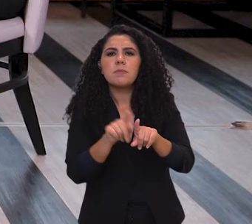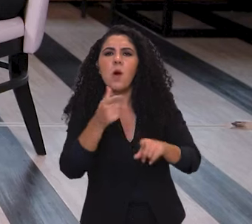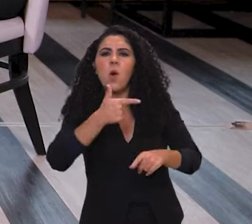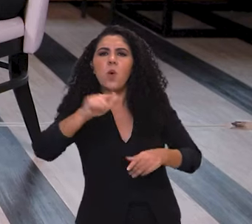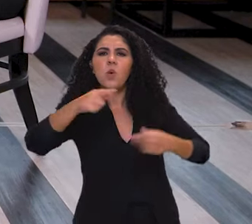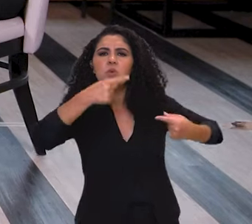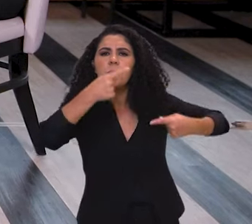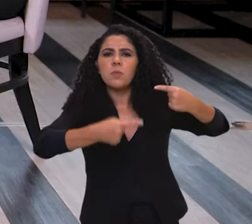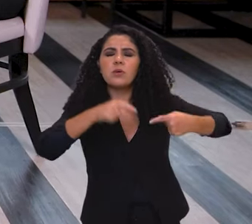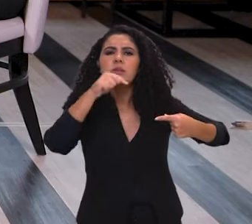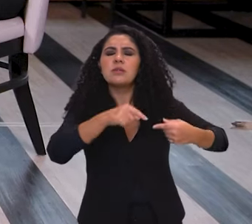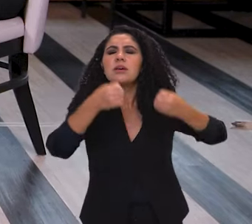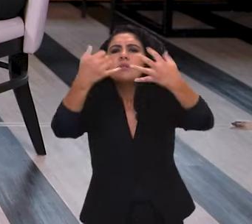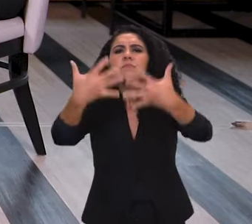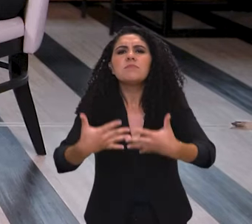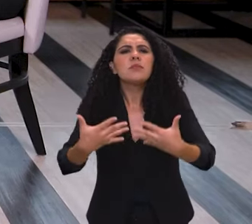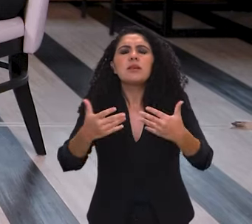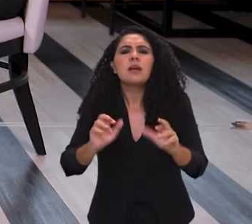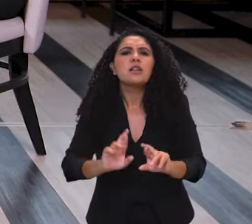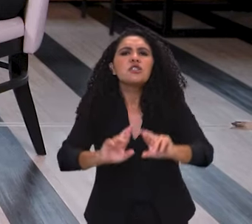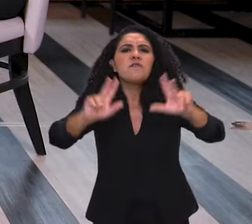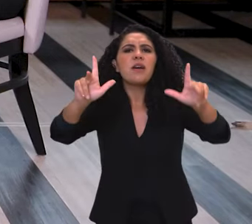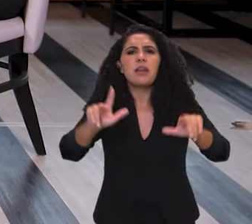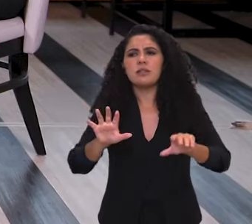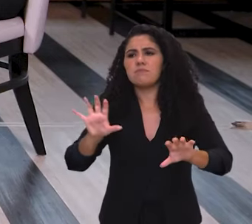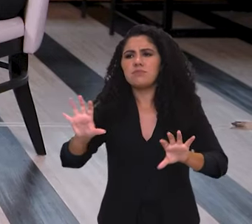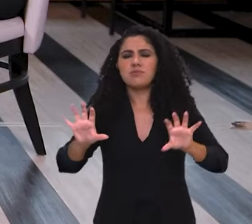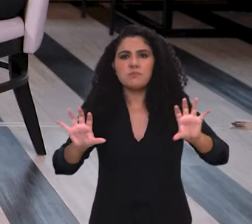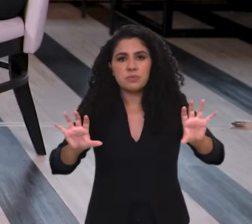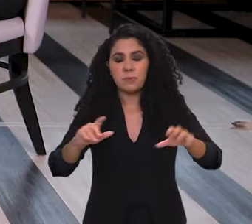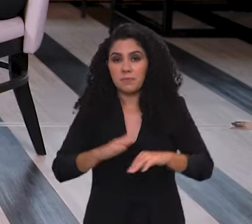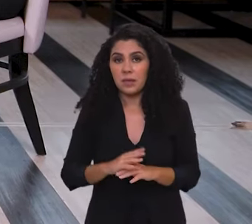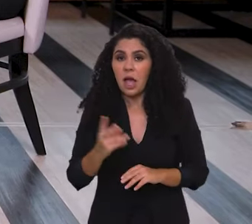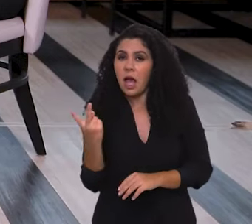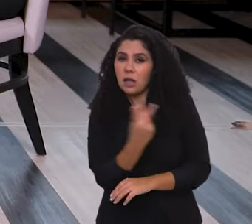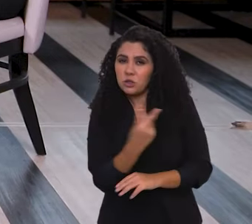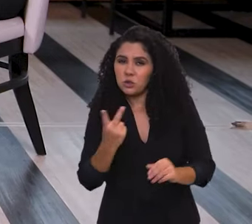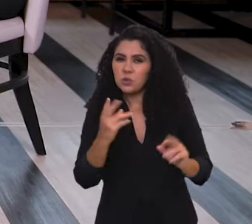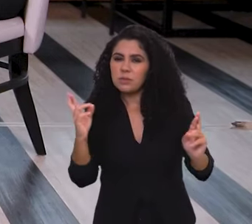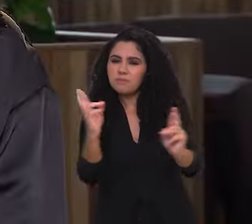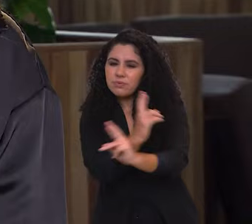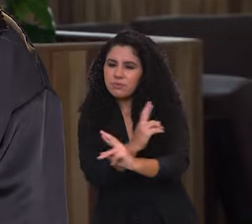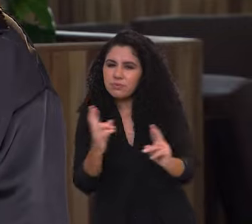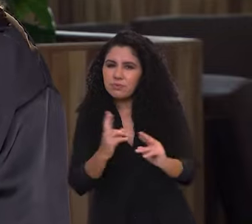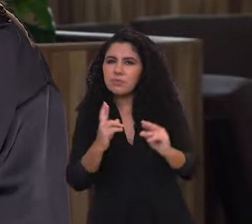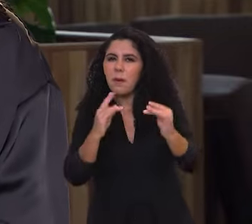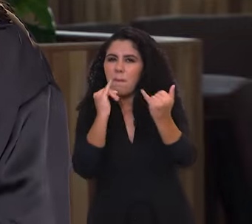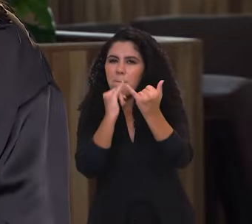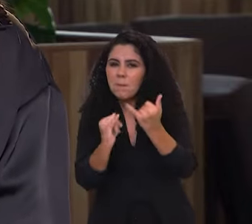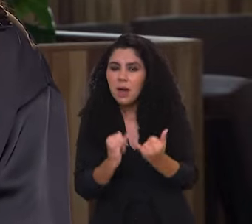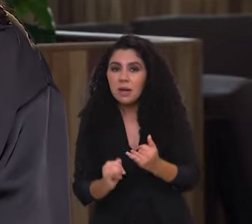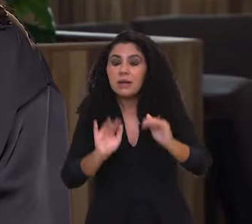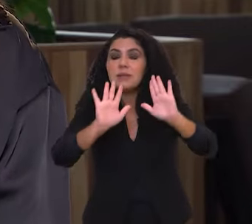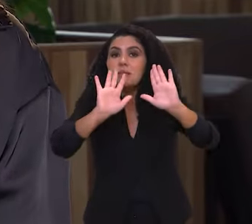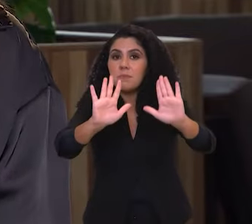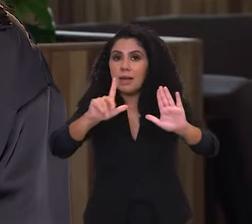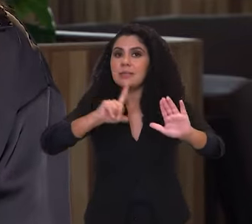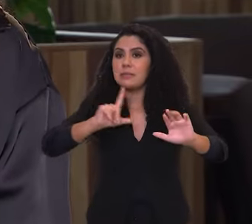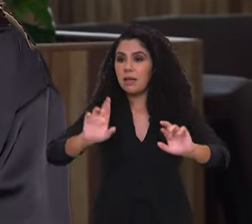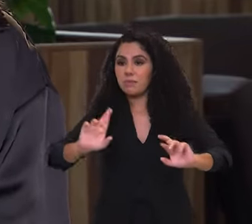Territorial. Qual que é a diferença dela? Qual que é o objetivo dela? As duas estão relacionadas, mas são diferentes. O